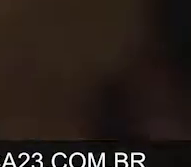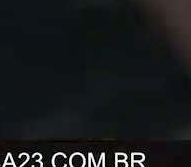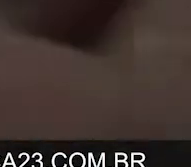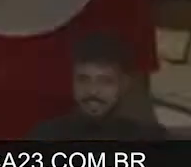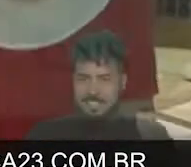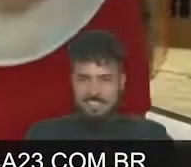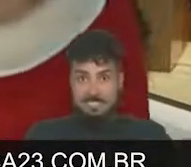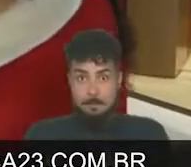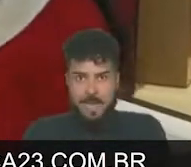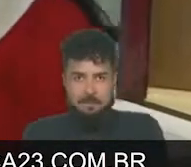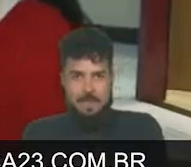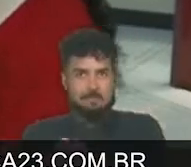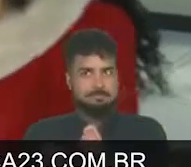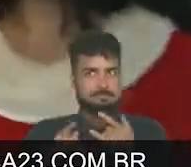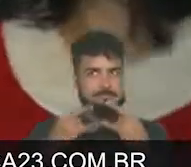reportagem.